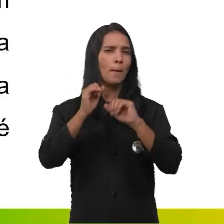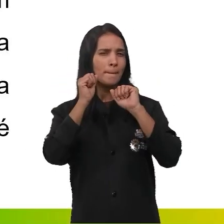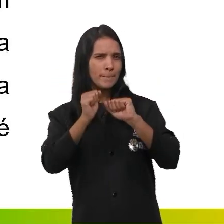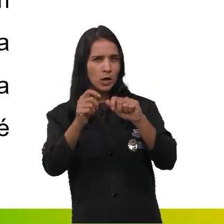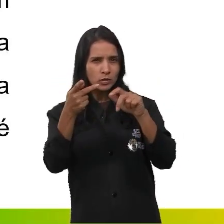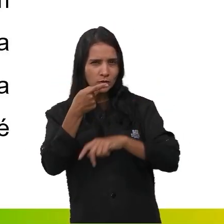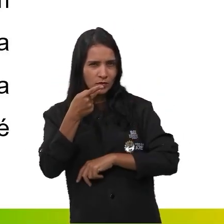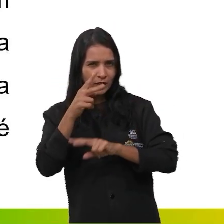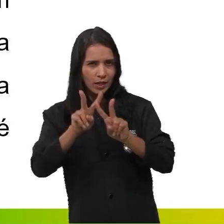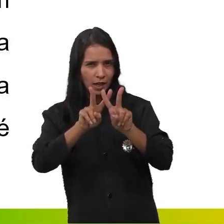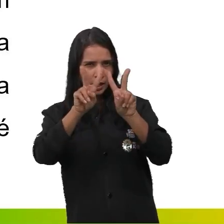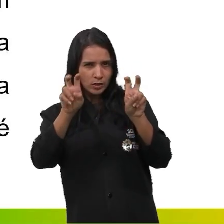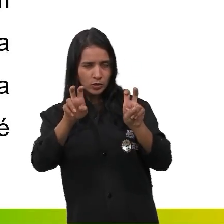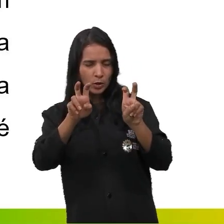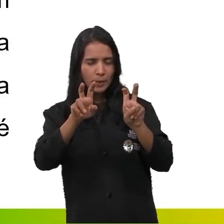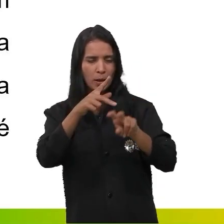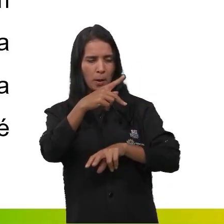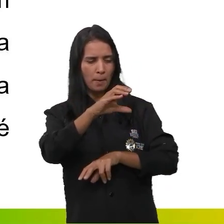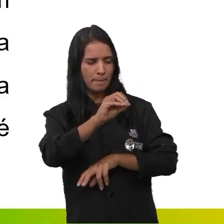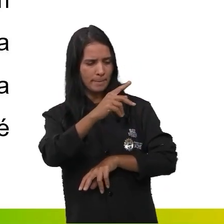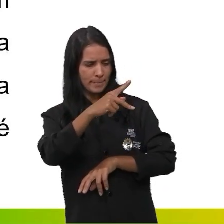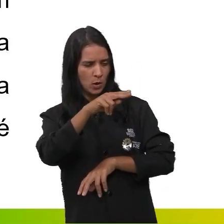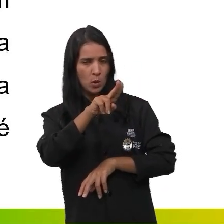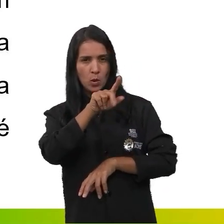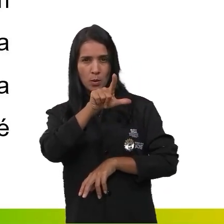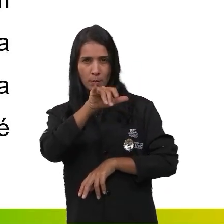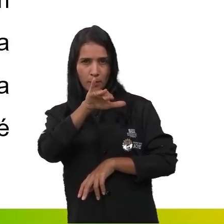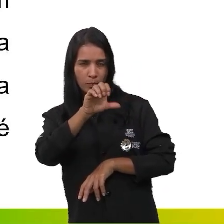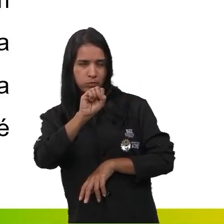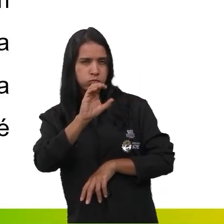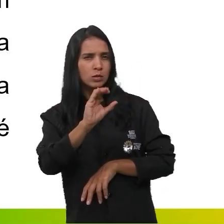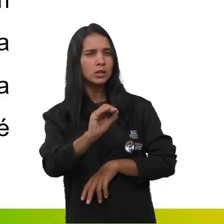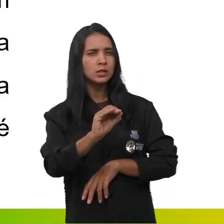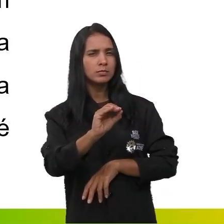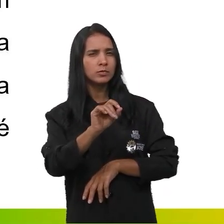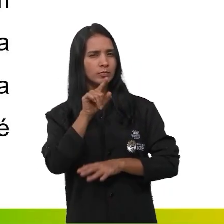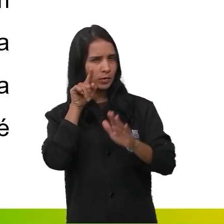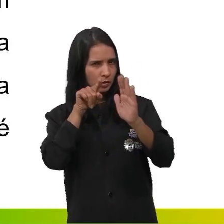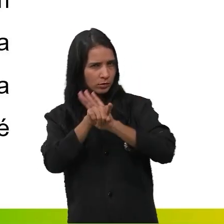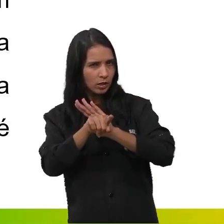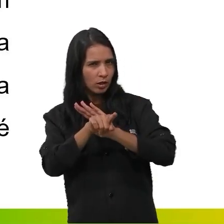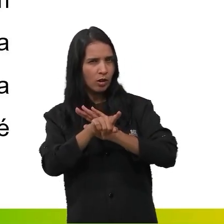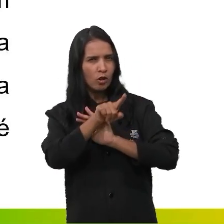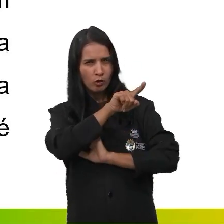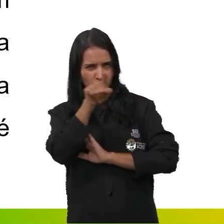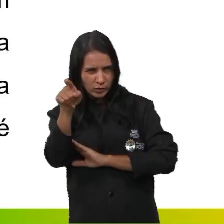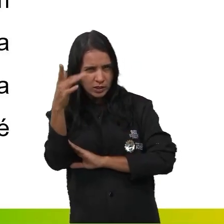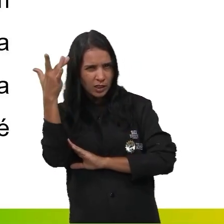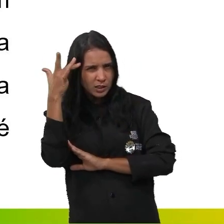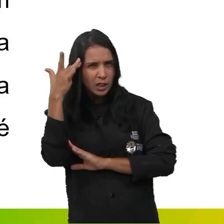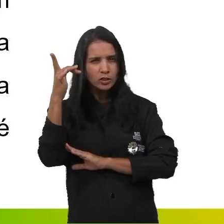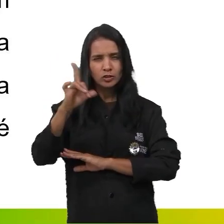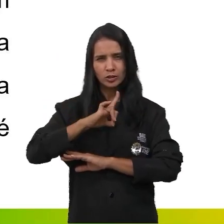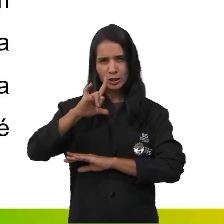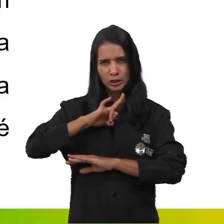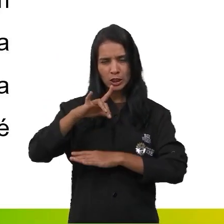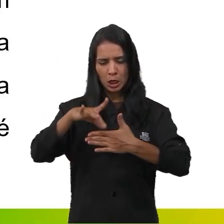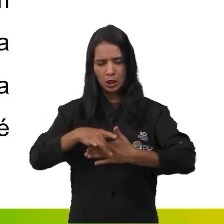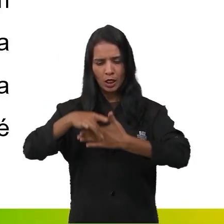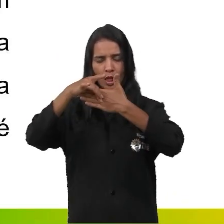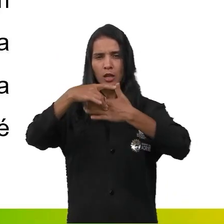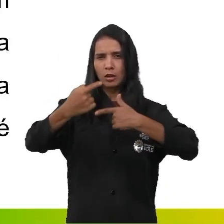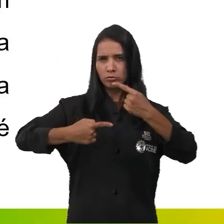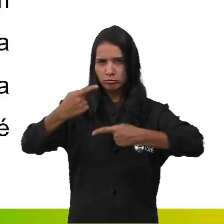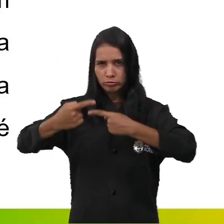de populismo nos dias atuais? Você acha que ainda hoje temos políticos populistas nos mesmos moldes